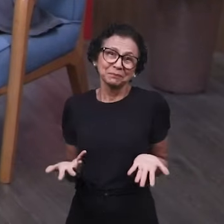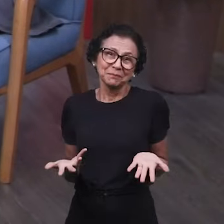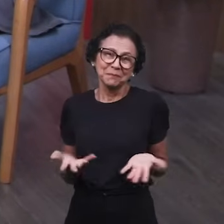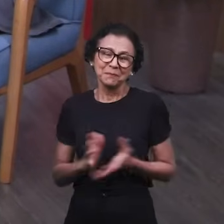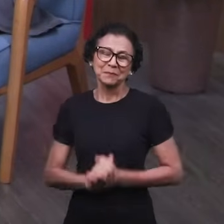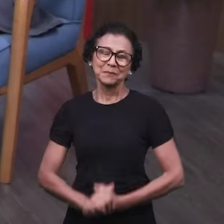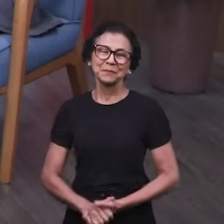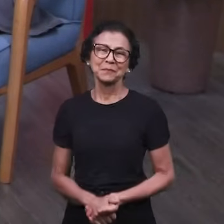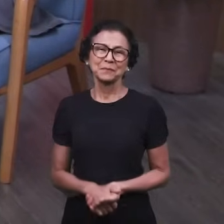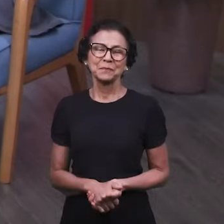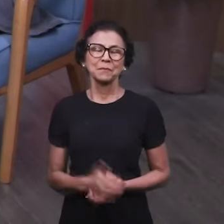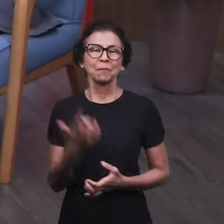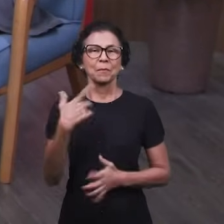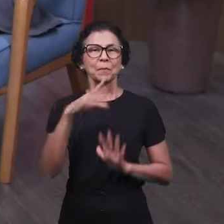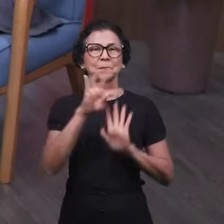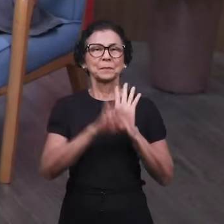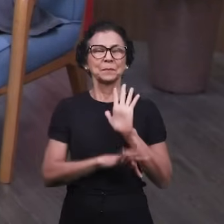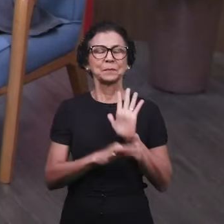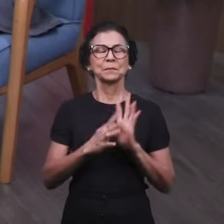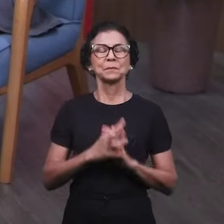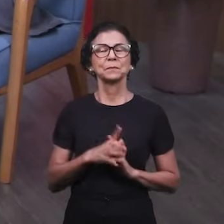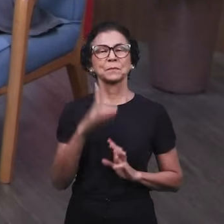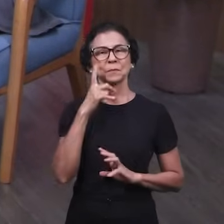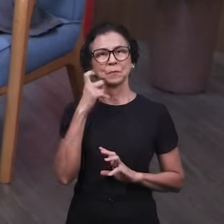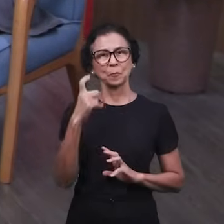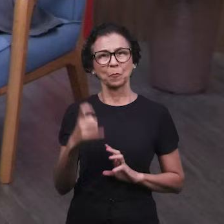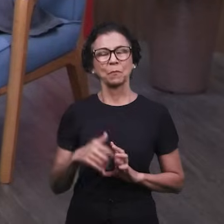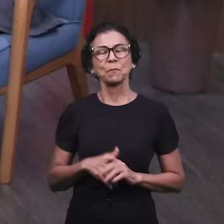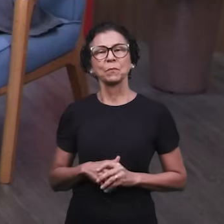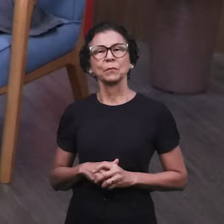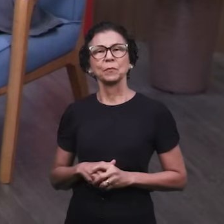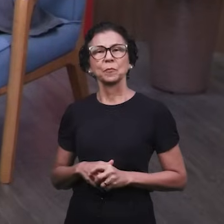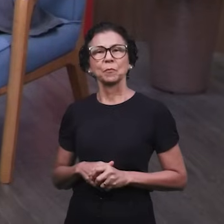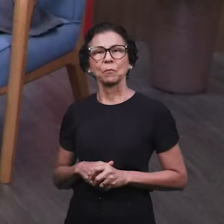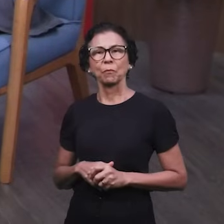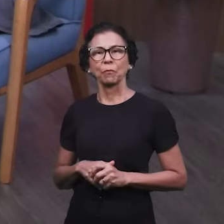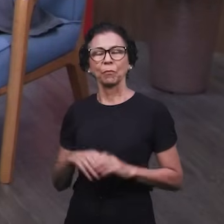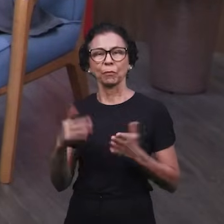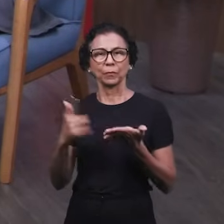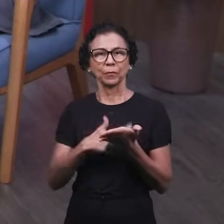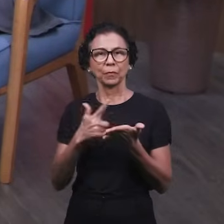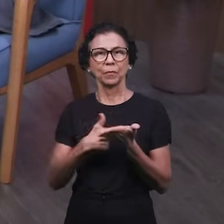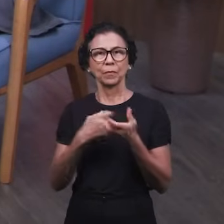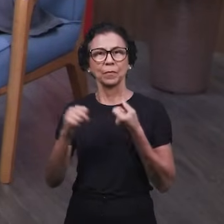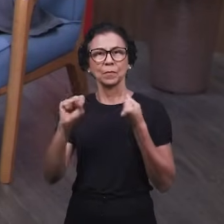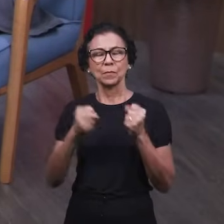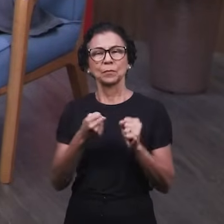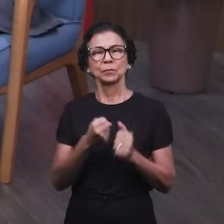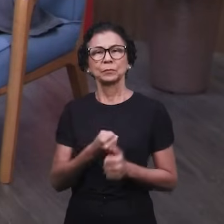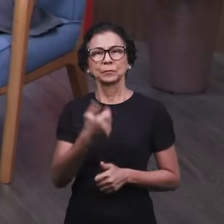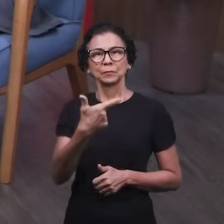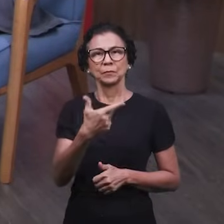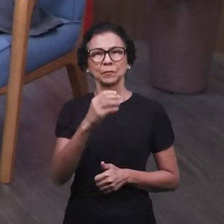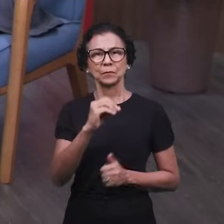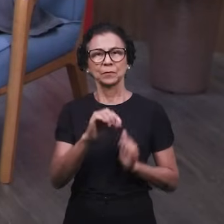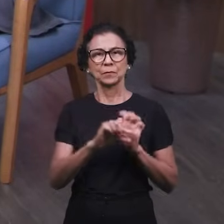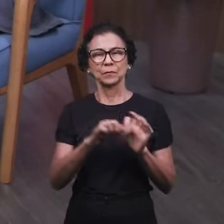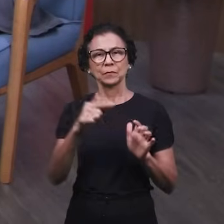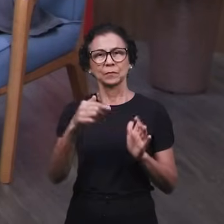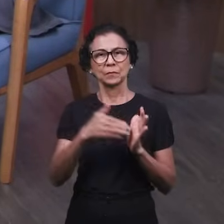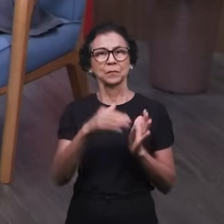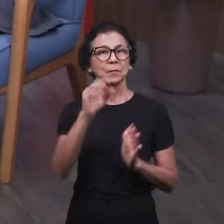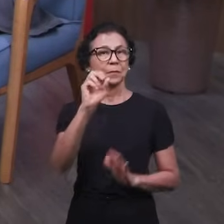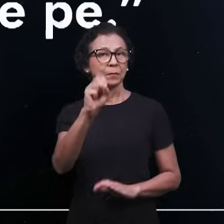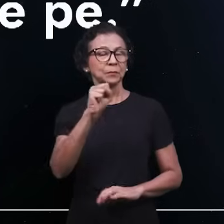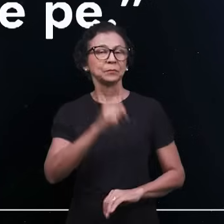coisa maravilhosa. Vou ler outro texto da Bíblia, que é muito interessante sobre esse aspecto, também no livro dos Salmos, que está no Salmo 20, versos 7 e